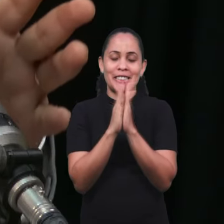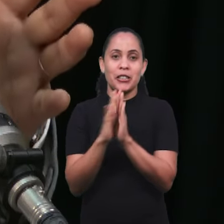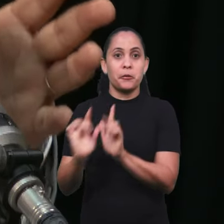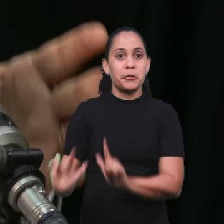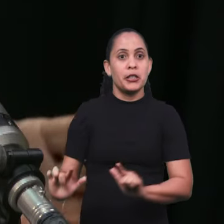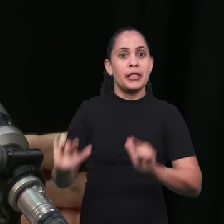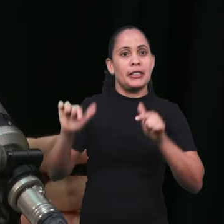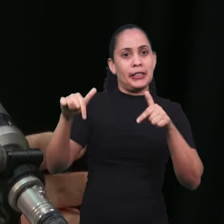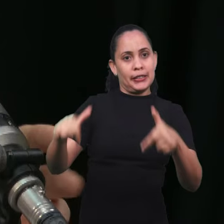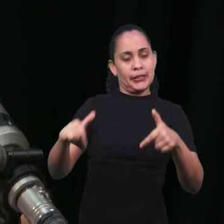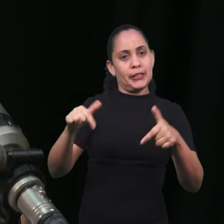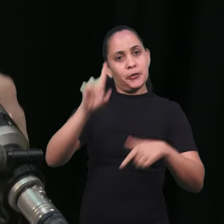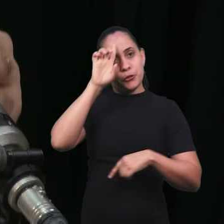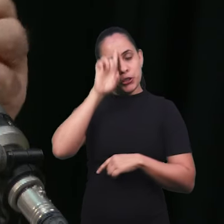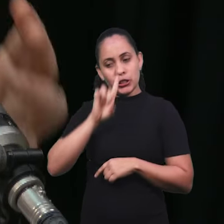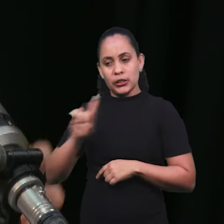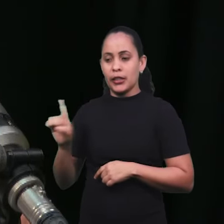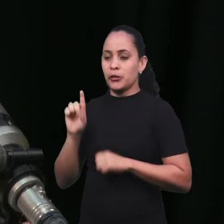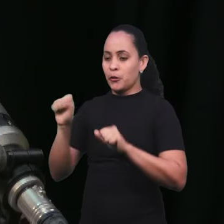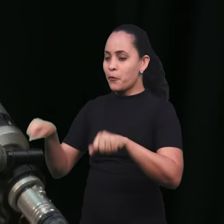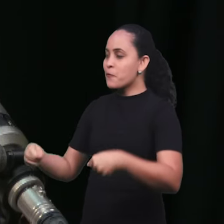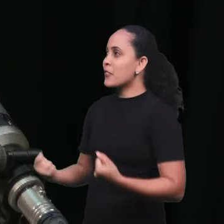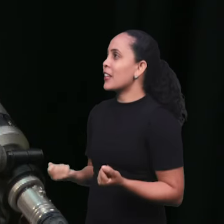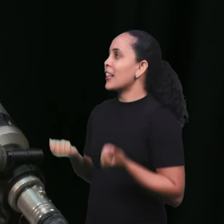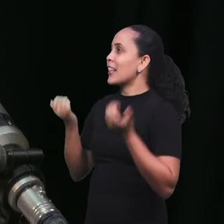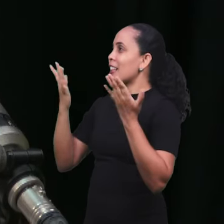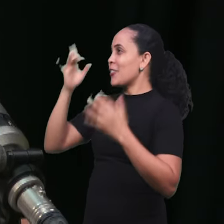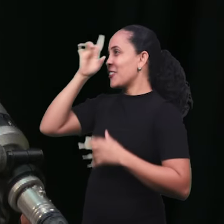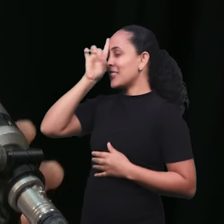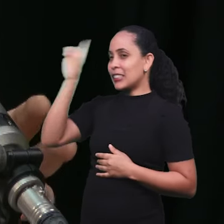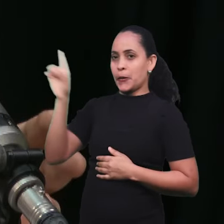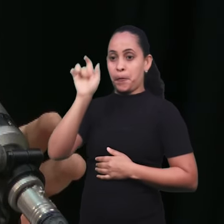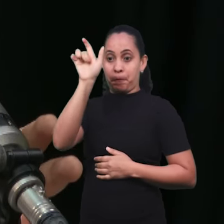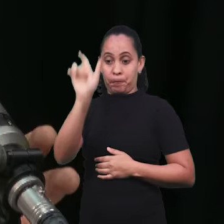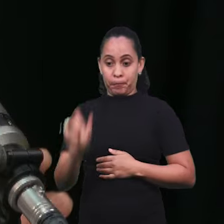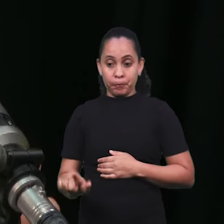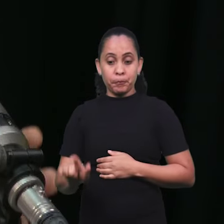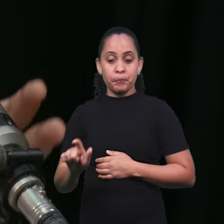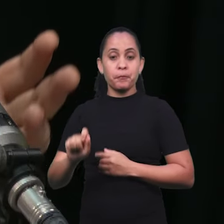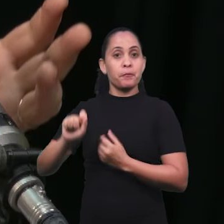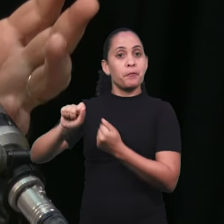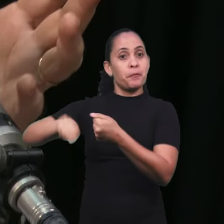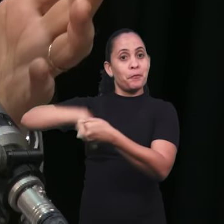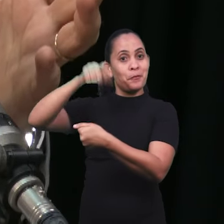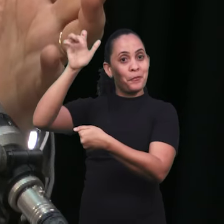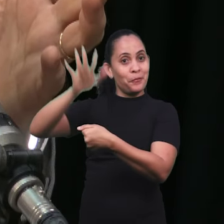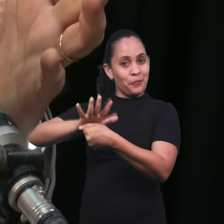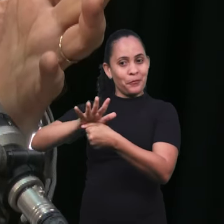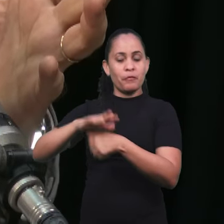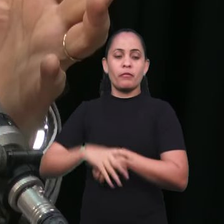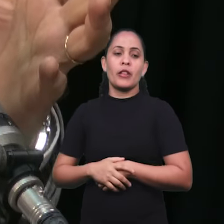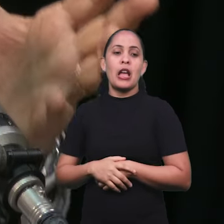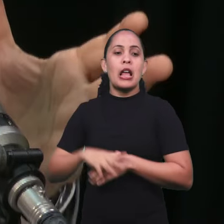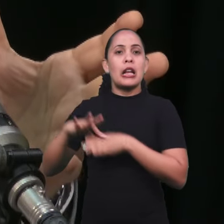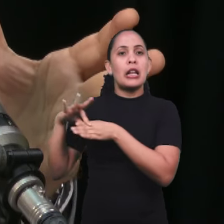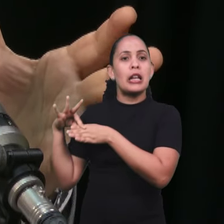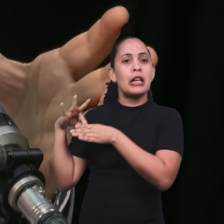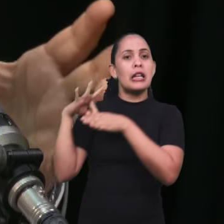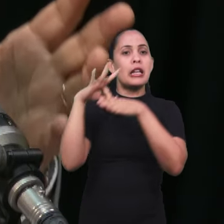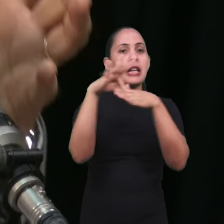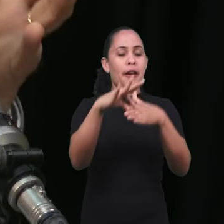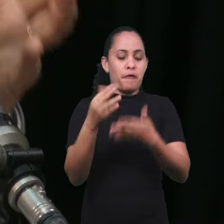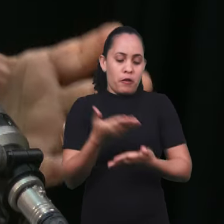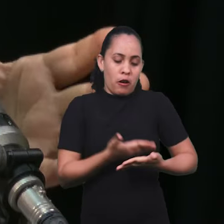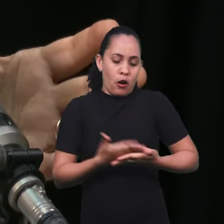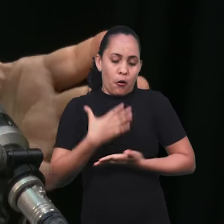de operação de Deus na vida dela, da entrega que ela fez. E aí ela vai e leva Samuel para o templo.